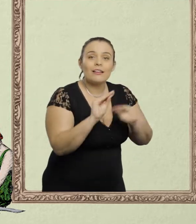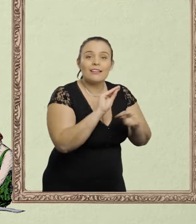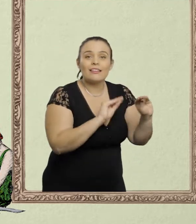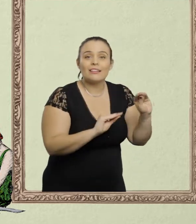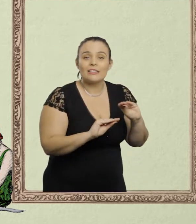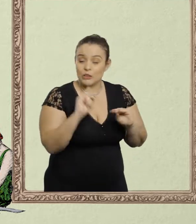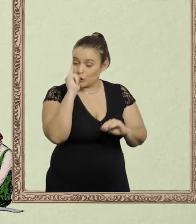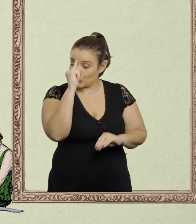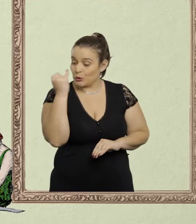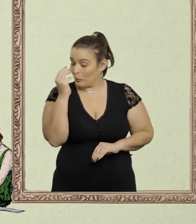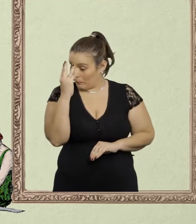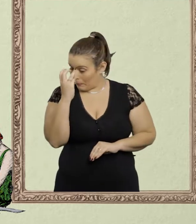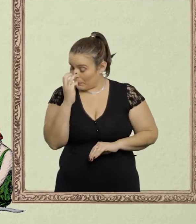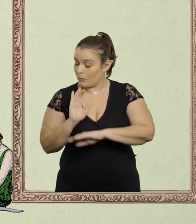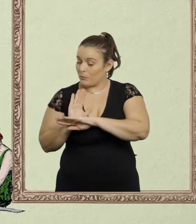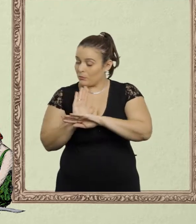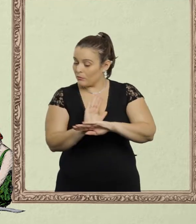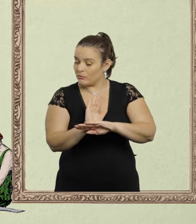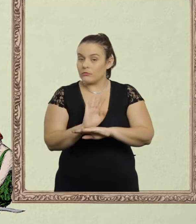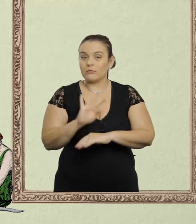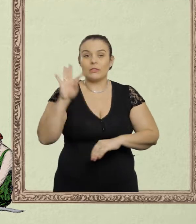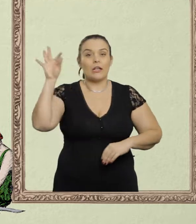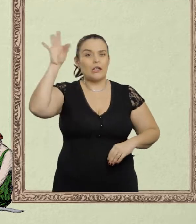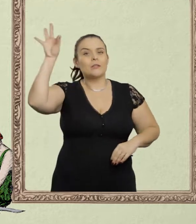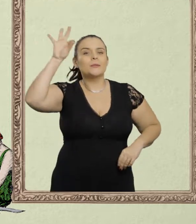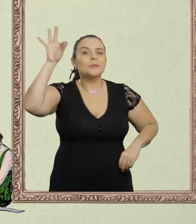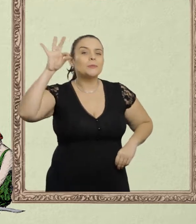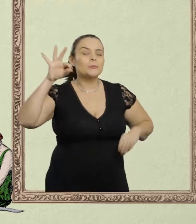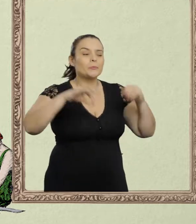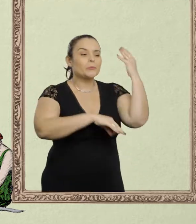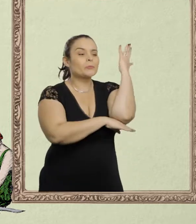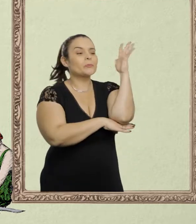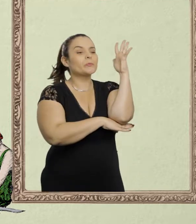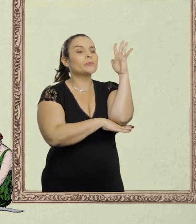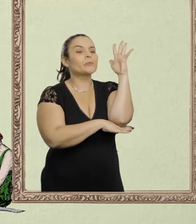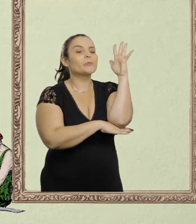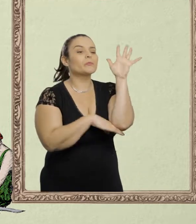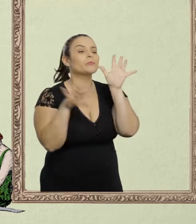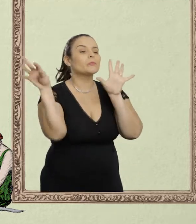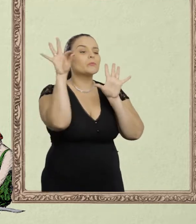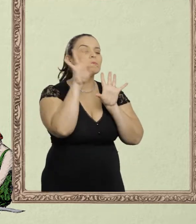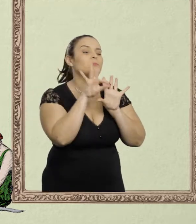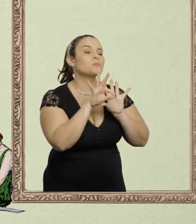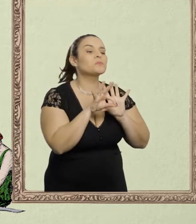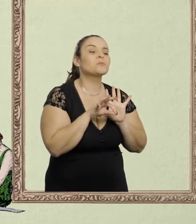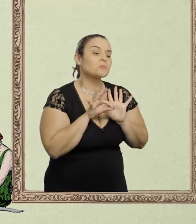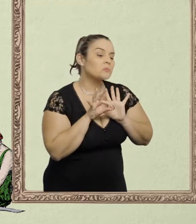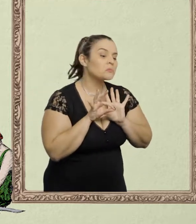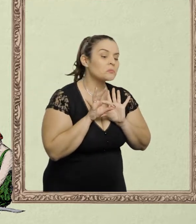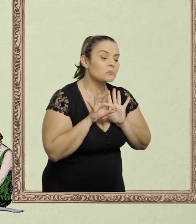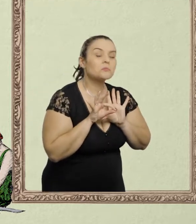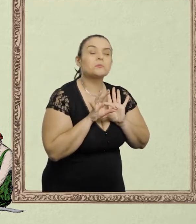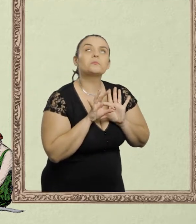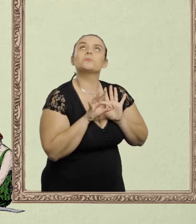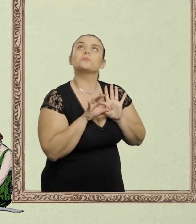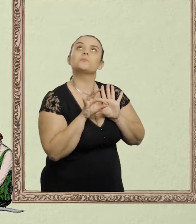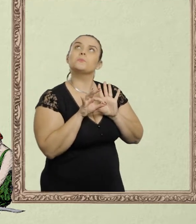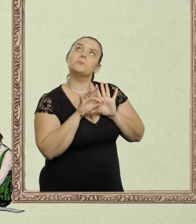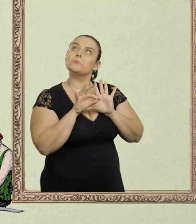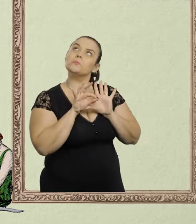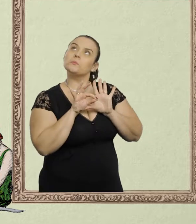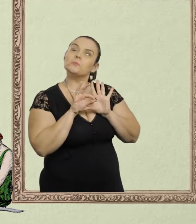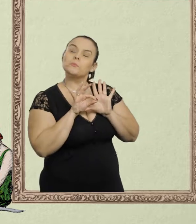Miguel ajudarem a construir a casa. Sininho estava observando tudo de cima de uma árvore. Ela fazia cara